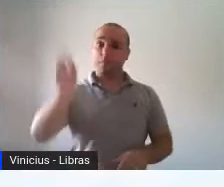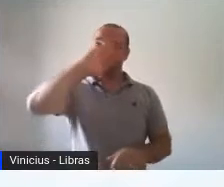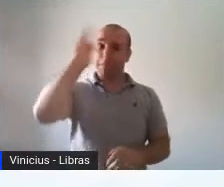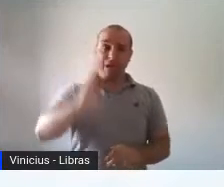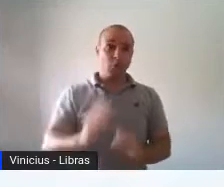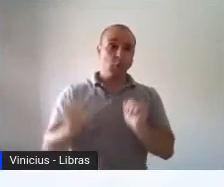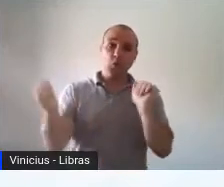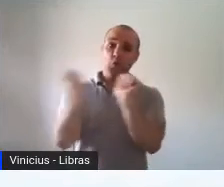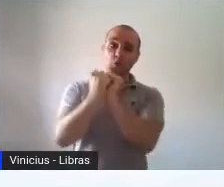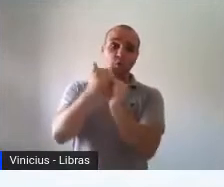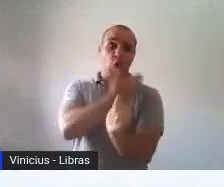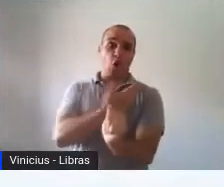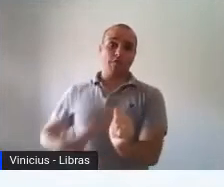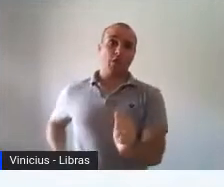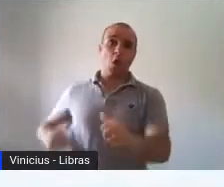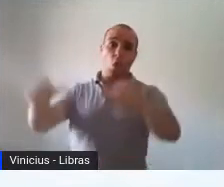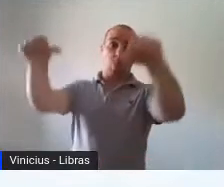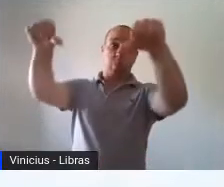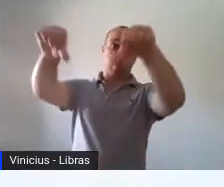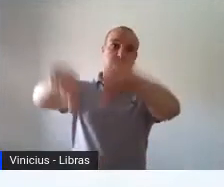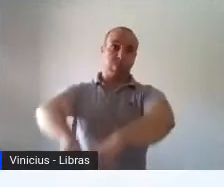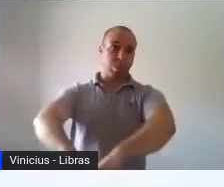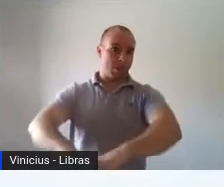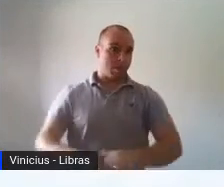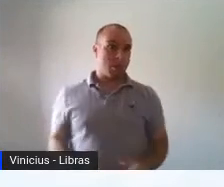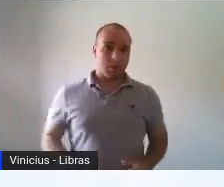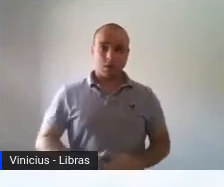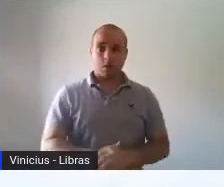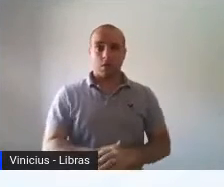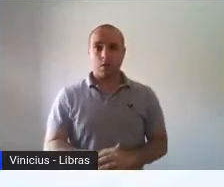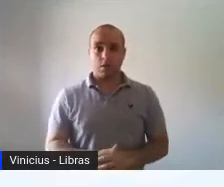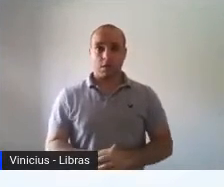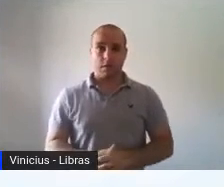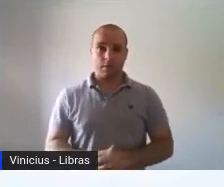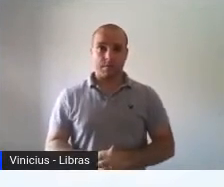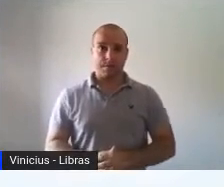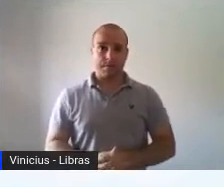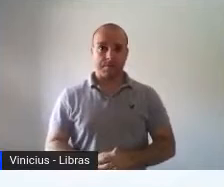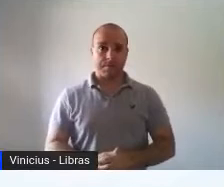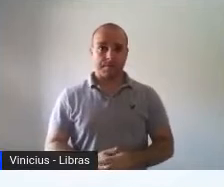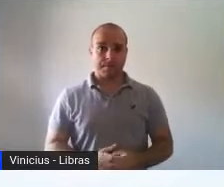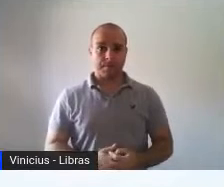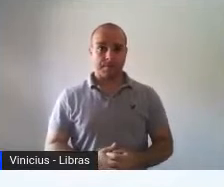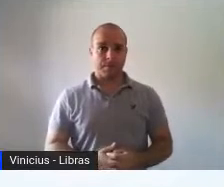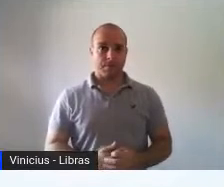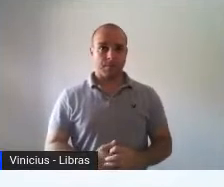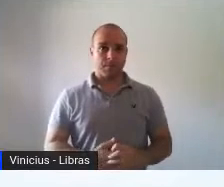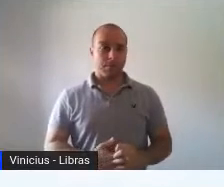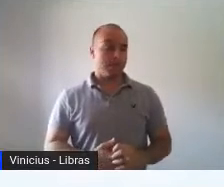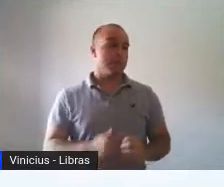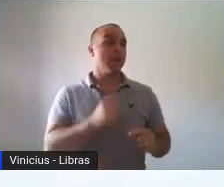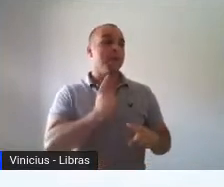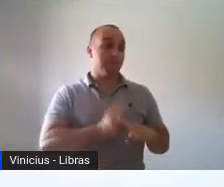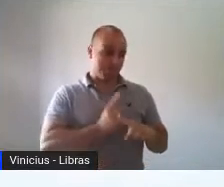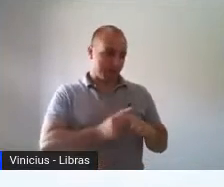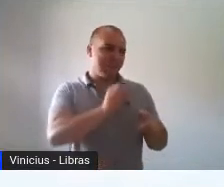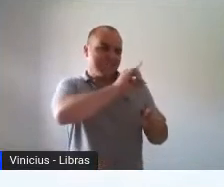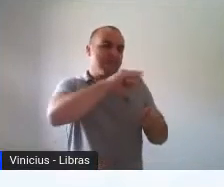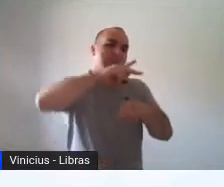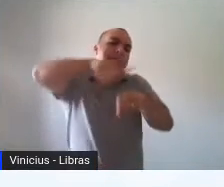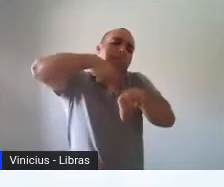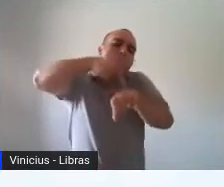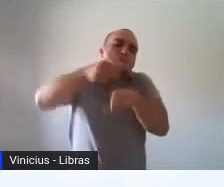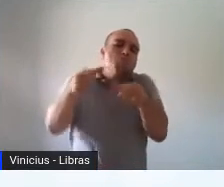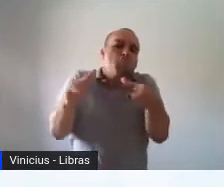com ele, porque é difícil um país desse tamanho você conseguir retomar tudo. A gente sabe quanto tempo leva para você poder